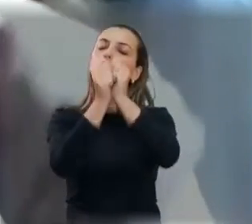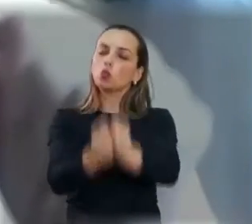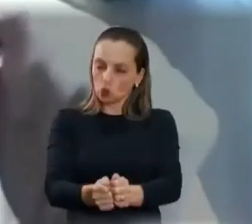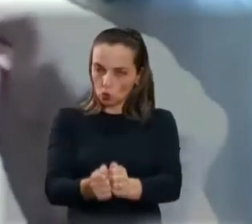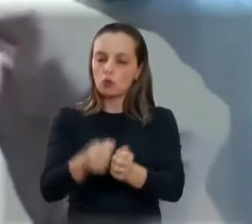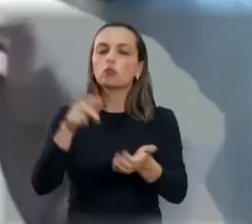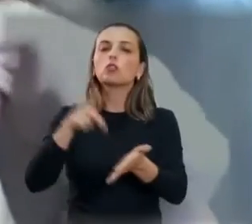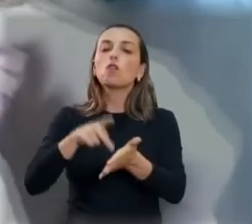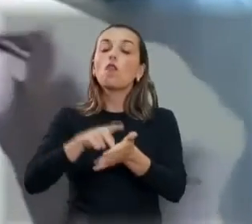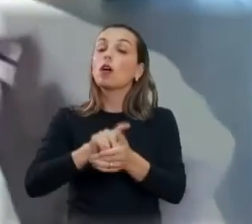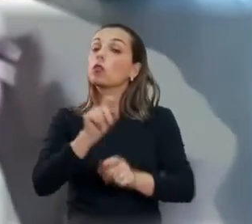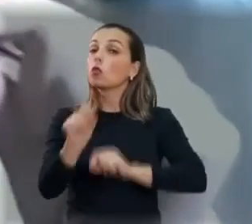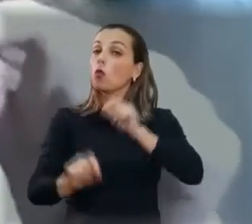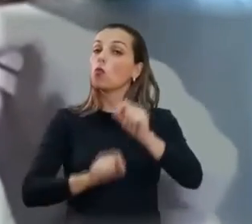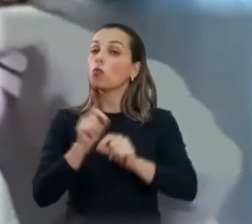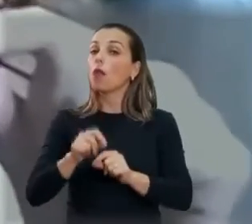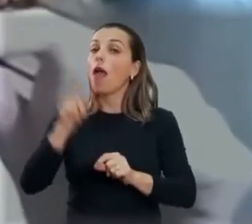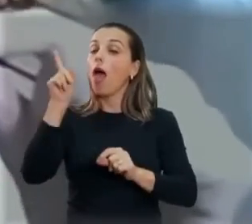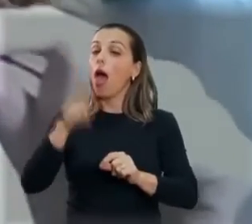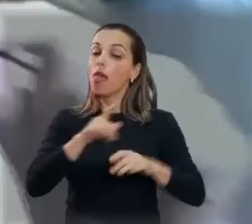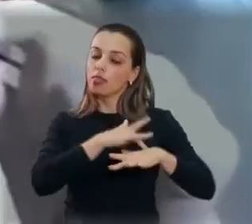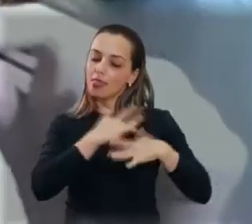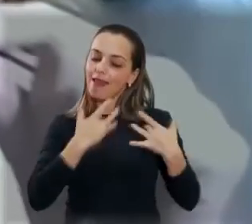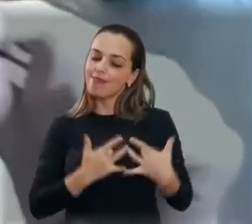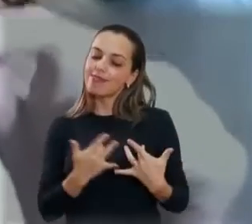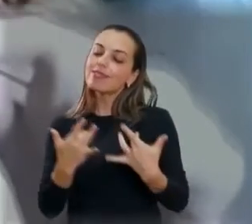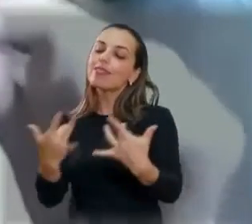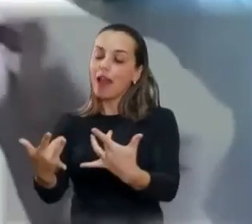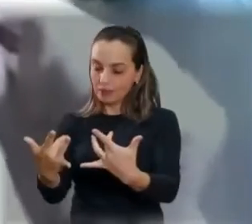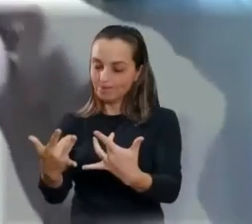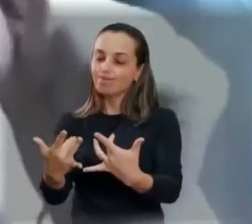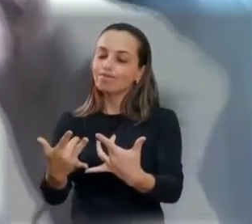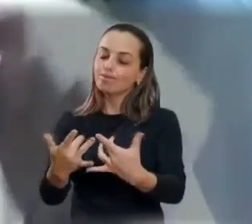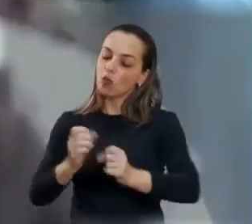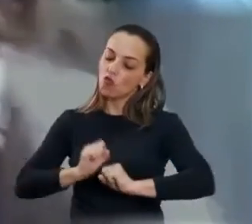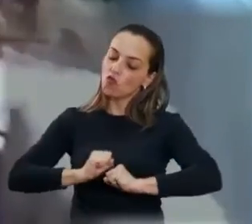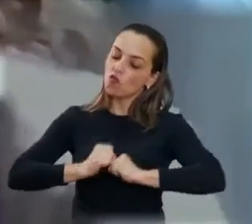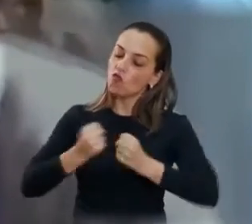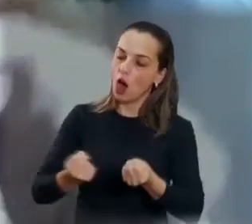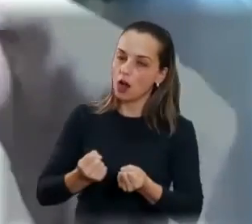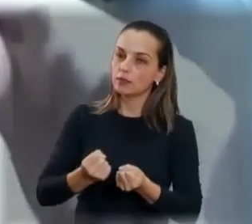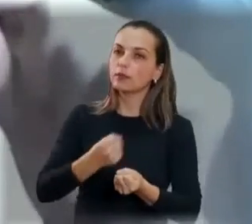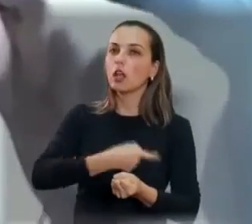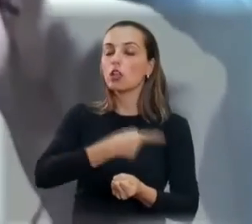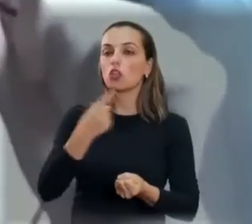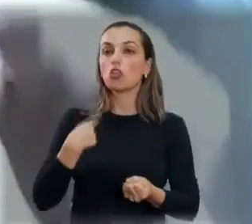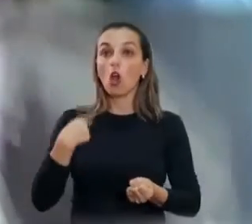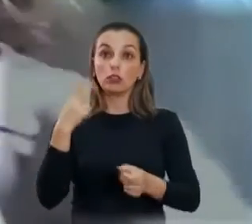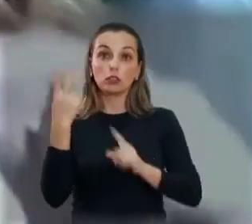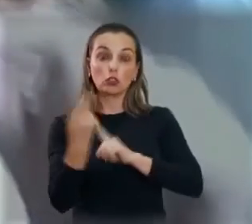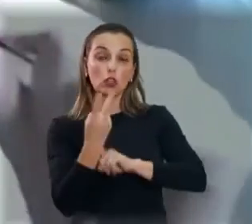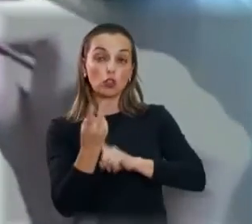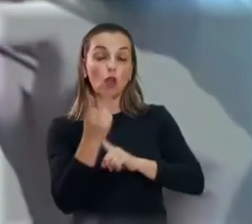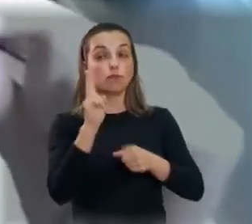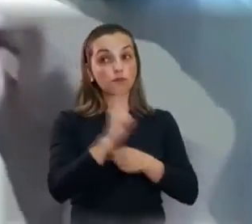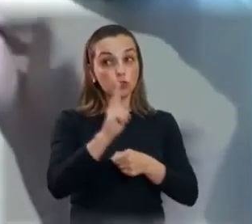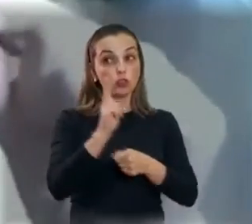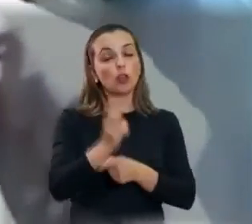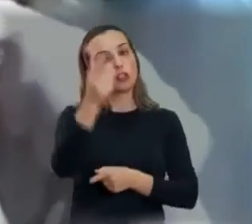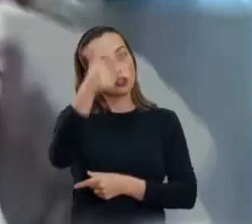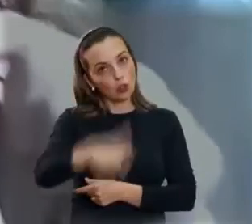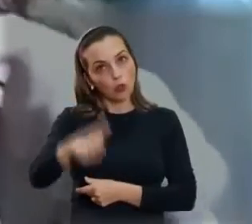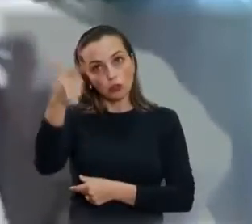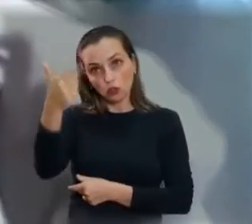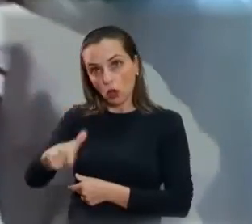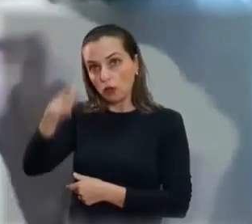de fato, trazermos a palavra solidariedade frente à nossa luta. Que a gente continue se cuidando, continuem se cuidando, um